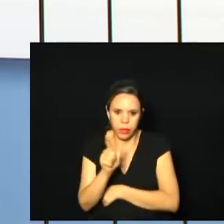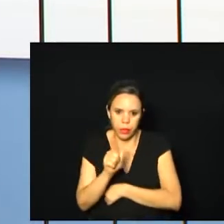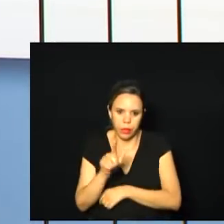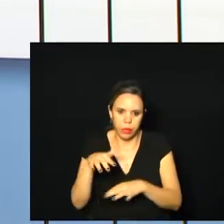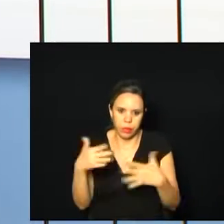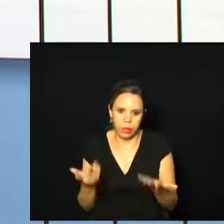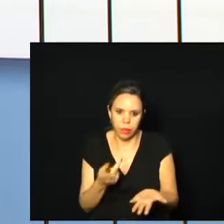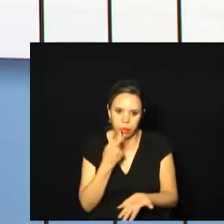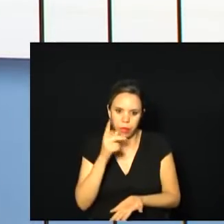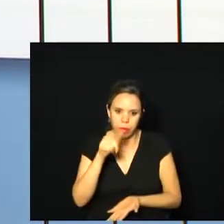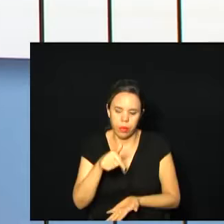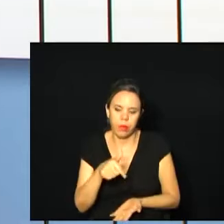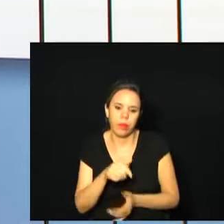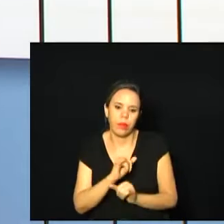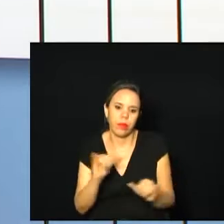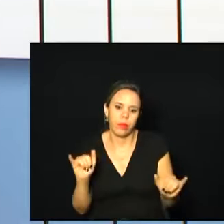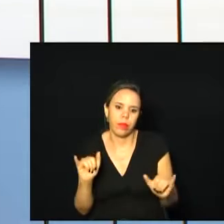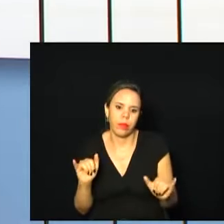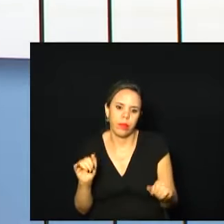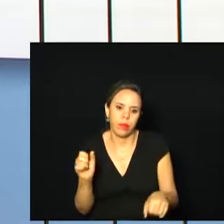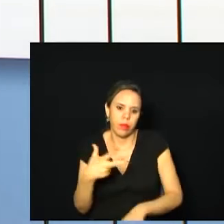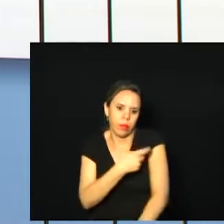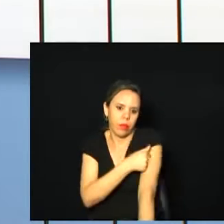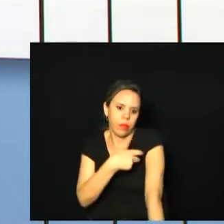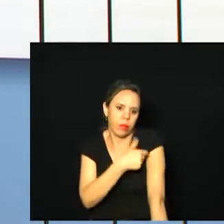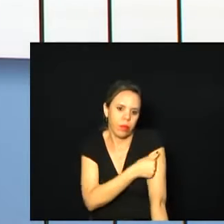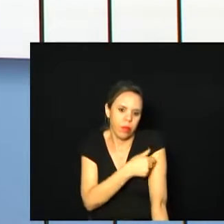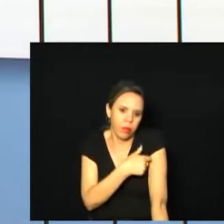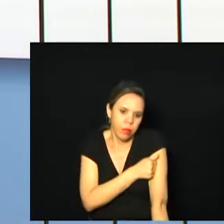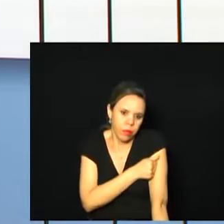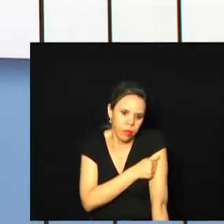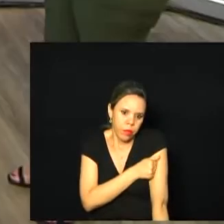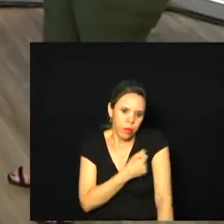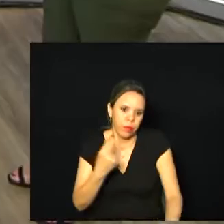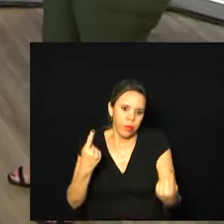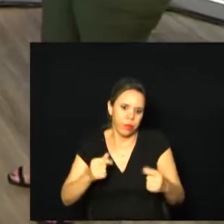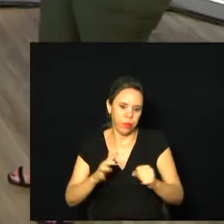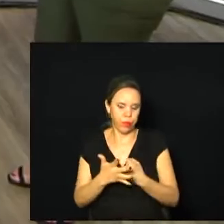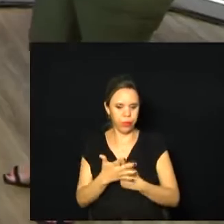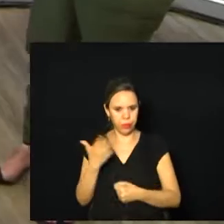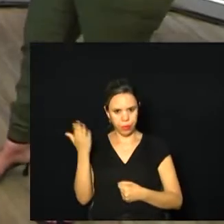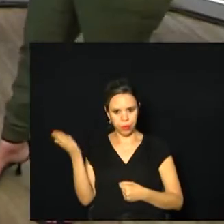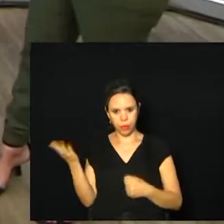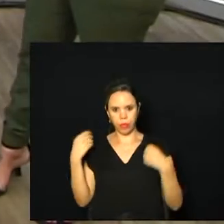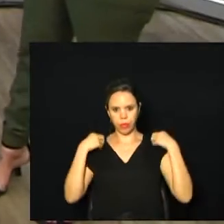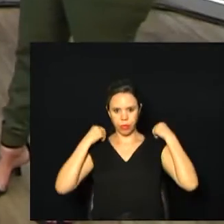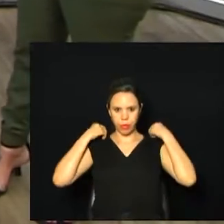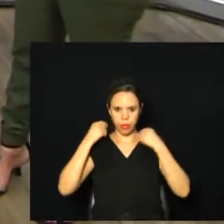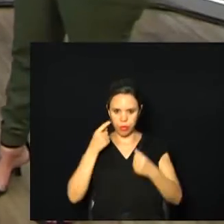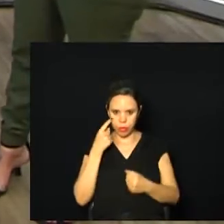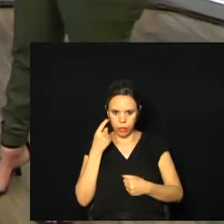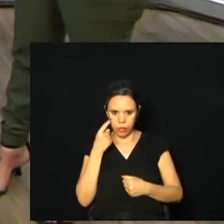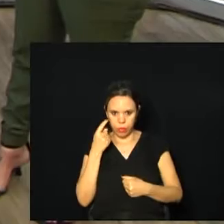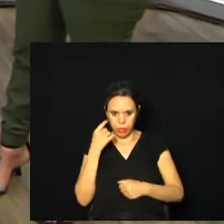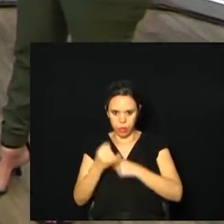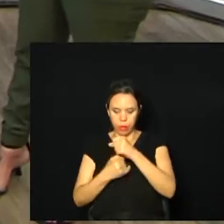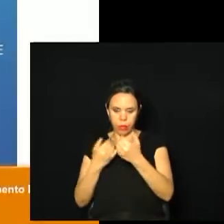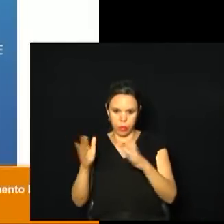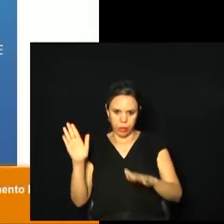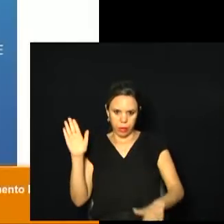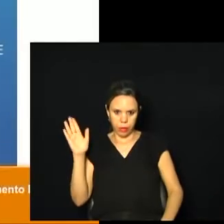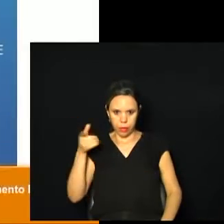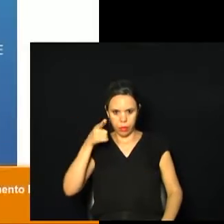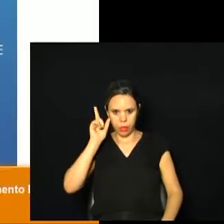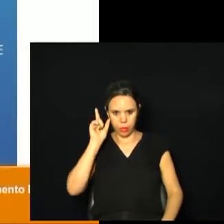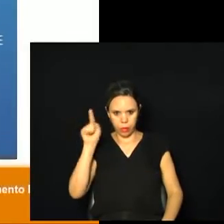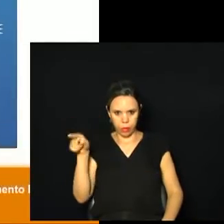quando a gente fala nisso, a gente fala de vacinação contra a Covid-19. E olha só, desde